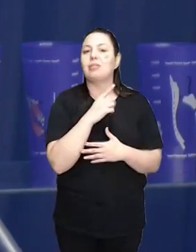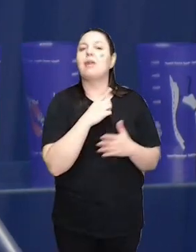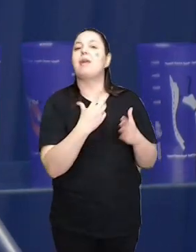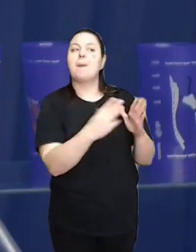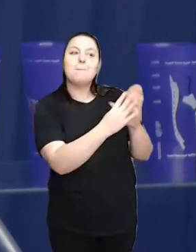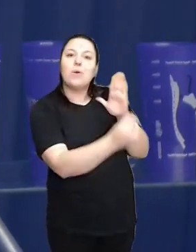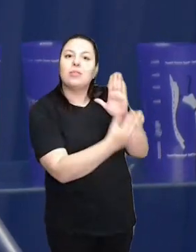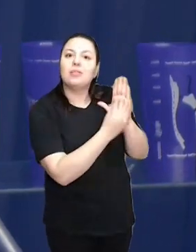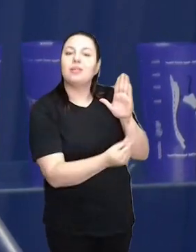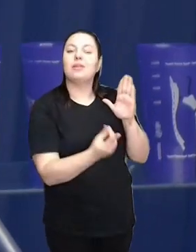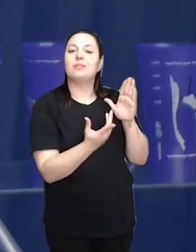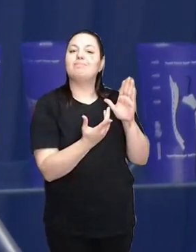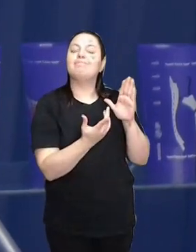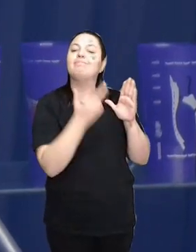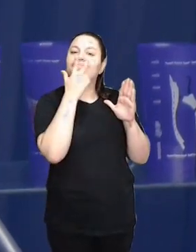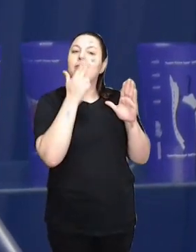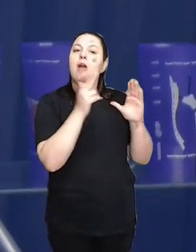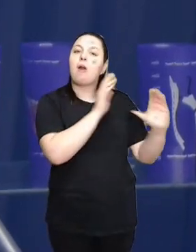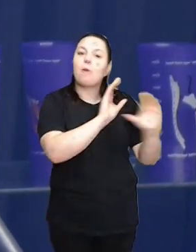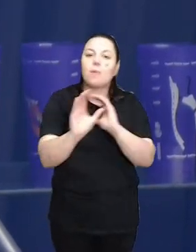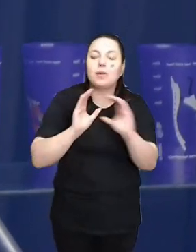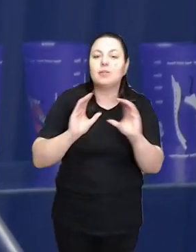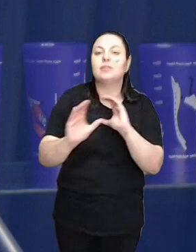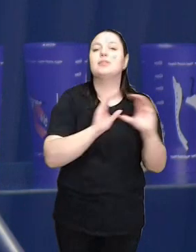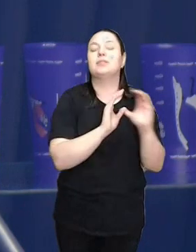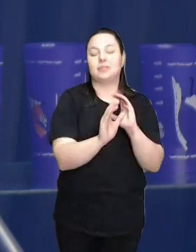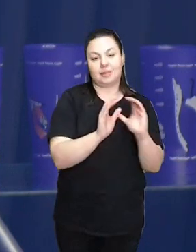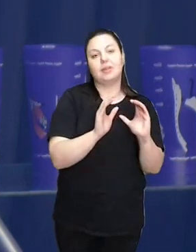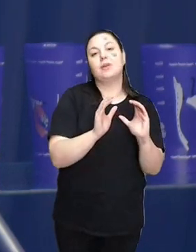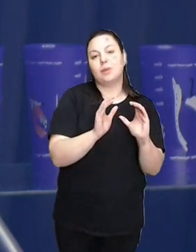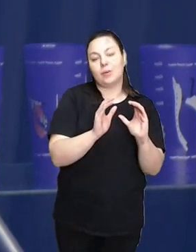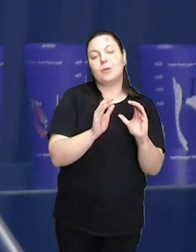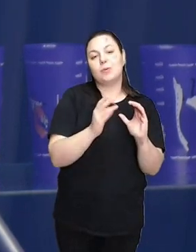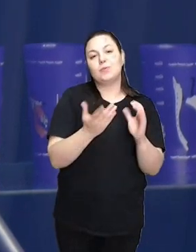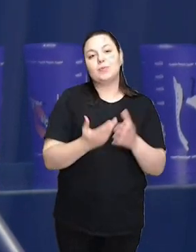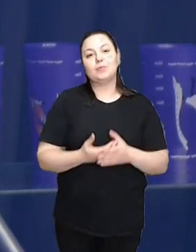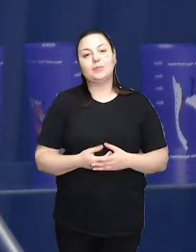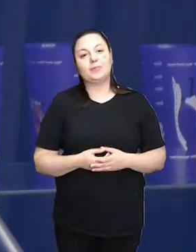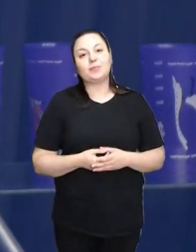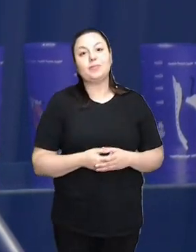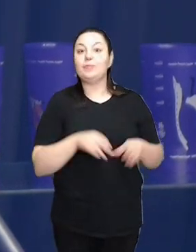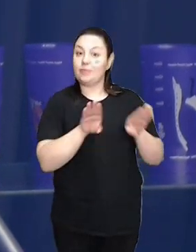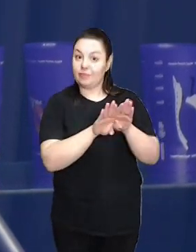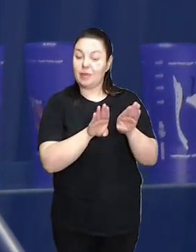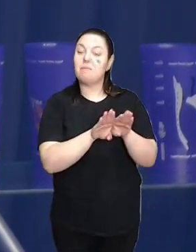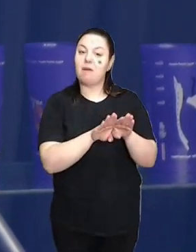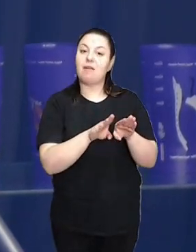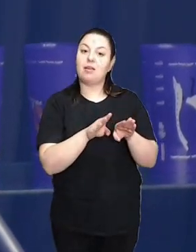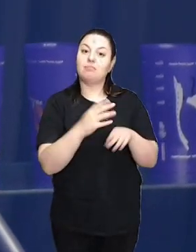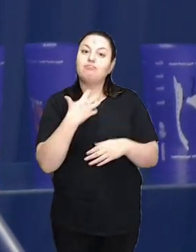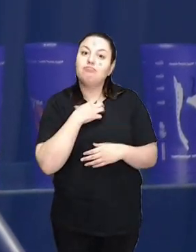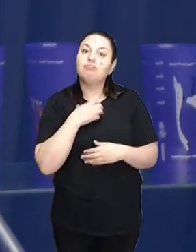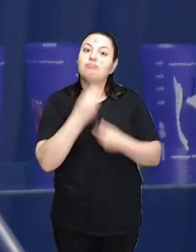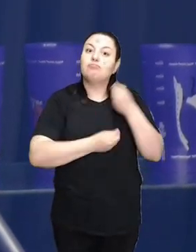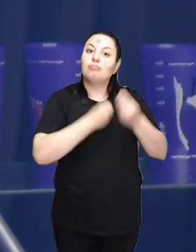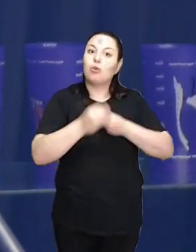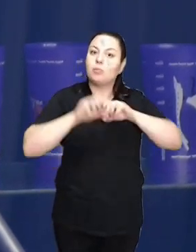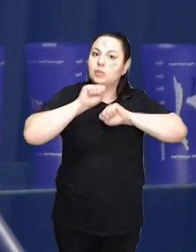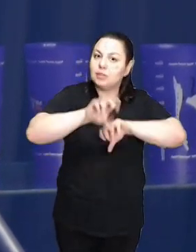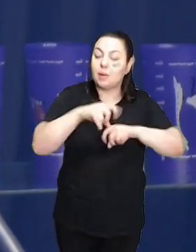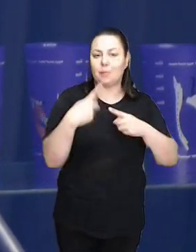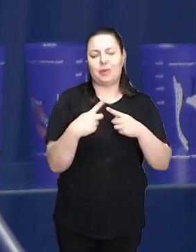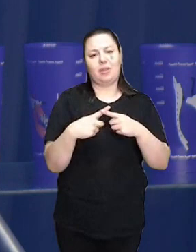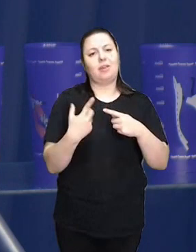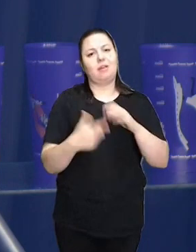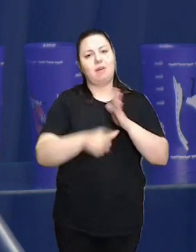comunicação permeando toda a forma de ensino das crianças. A pandemia, ela trouxe uma visão